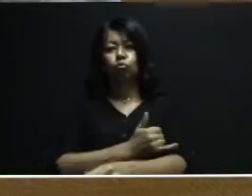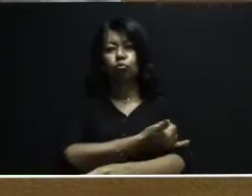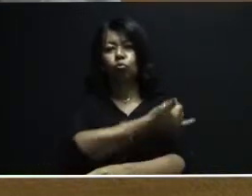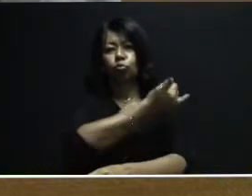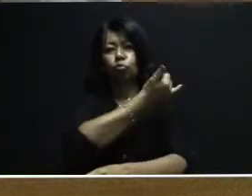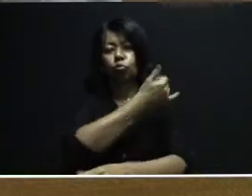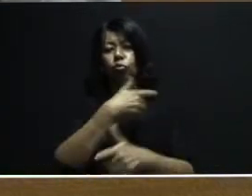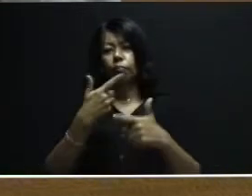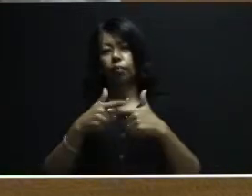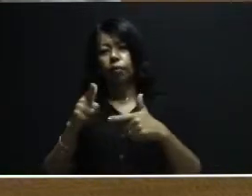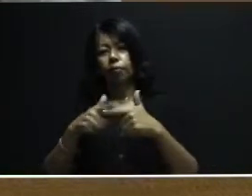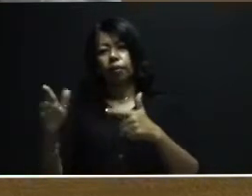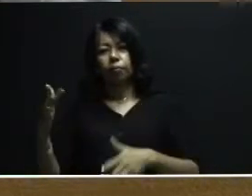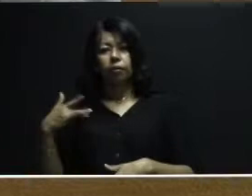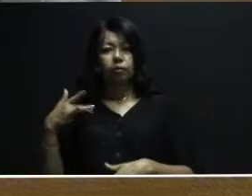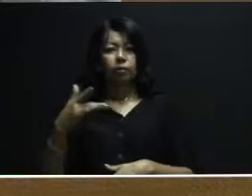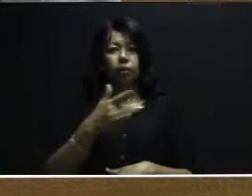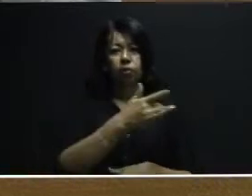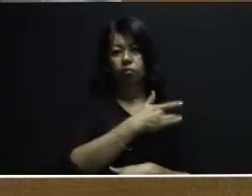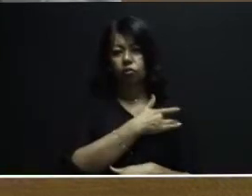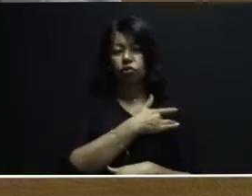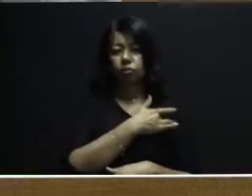colesterol, triglicérides,